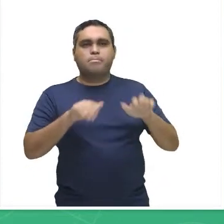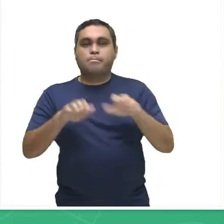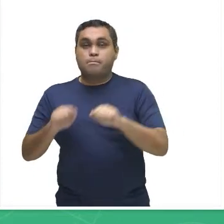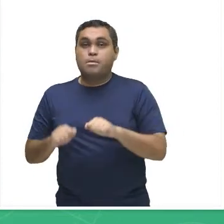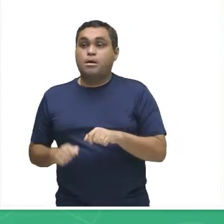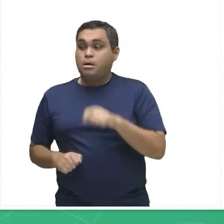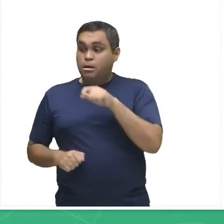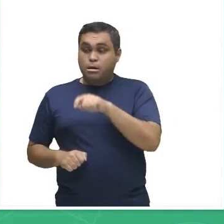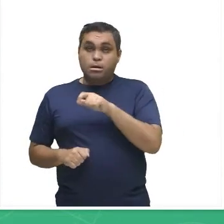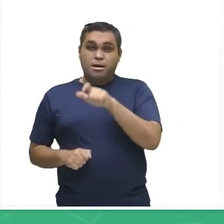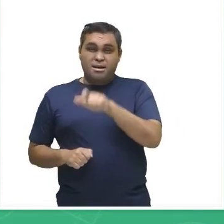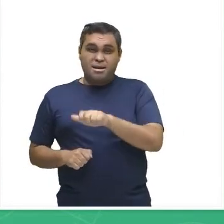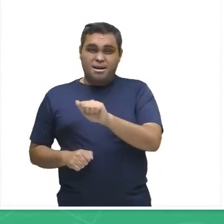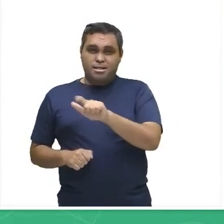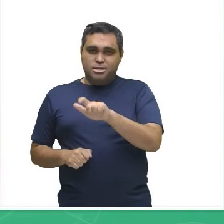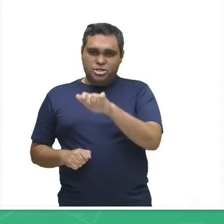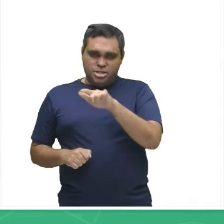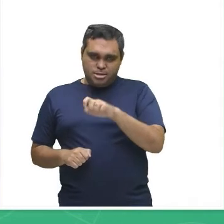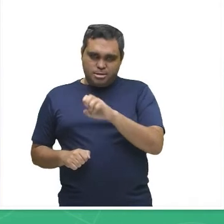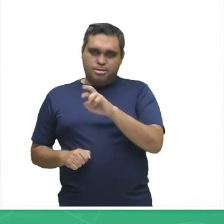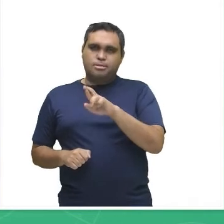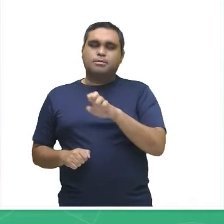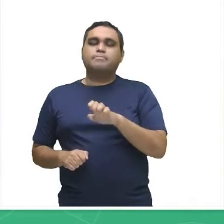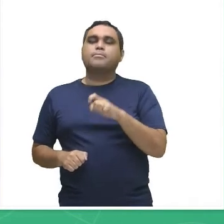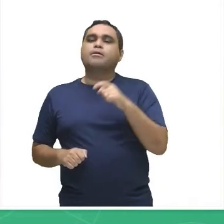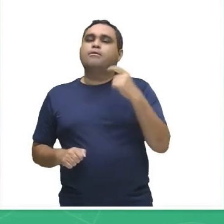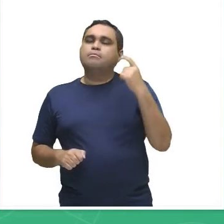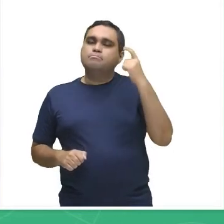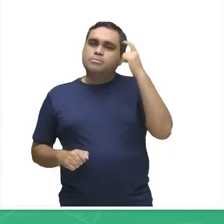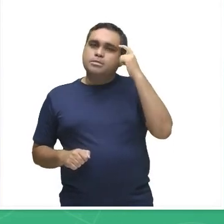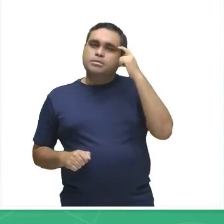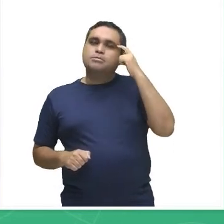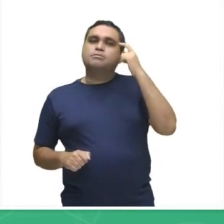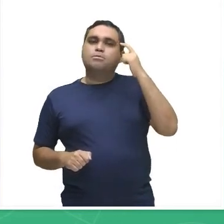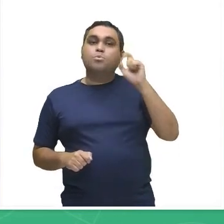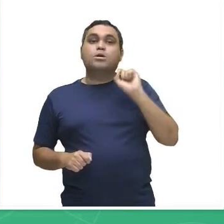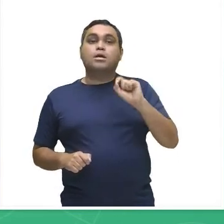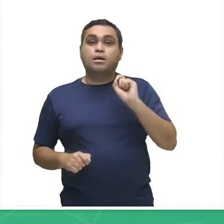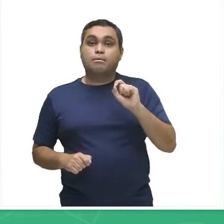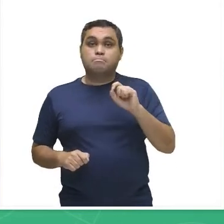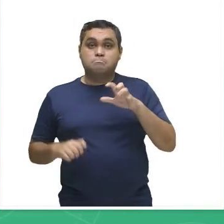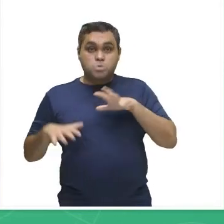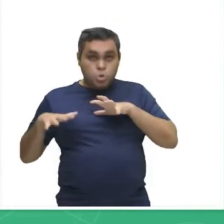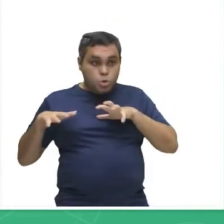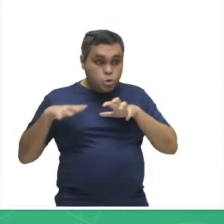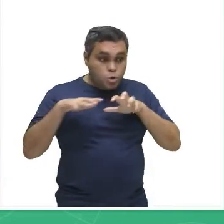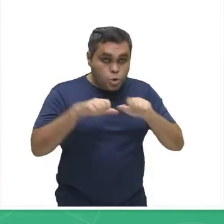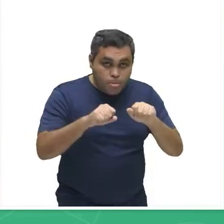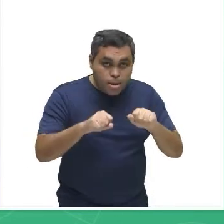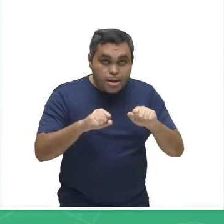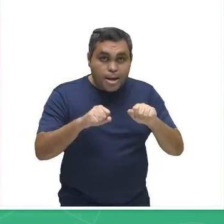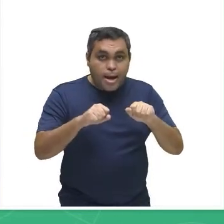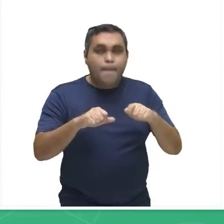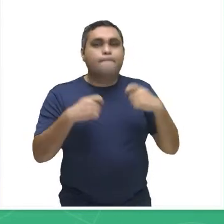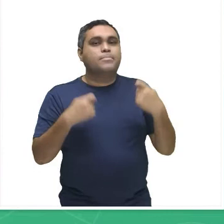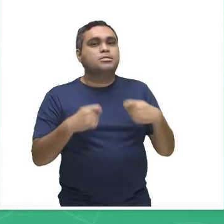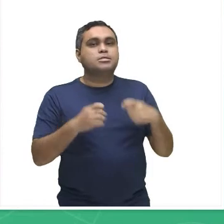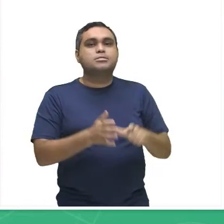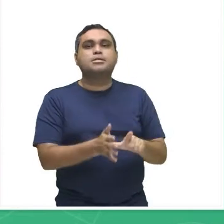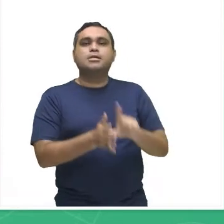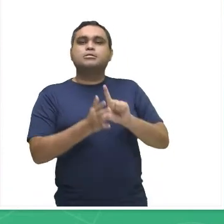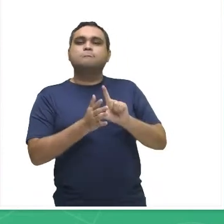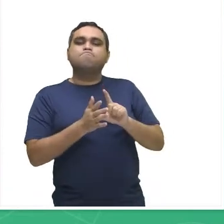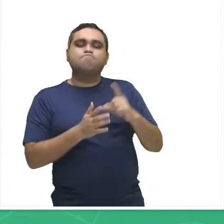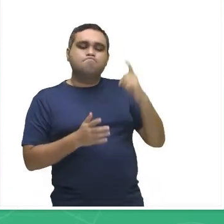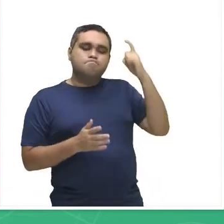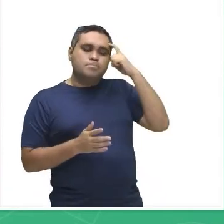ele até copia um projeto dos persas, que para dominar é preciso conhecer aquela cultura, é preciso adentrar